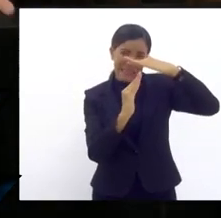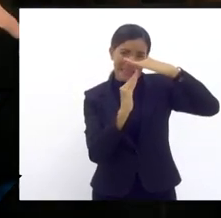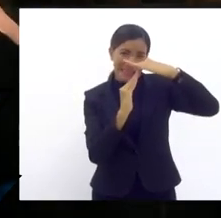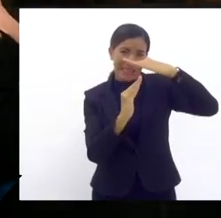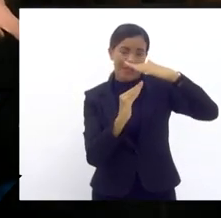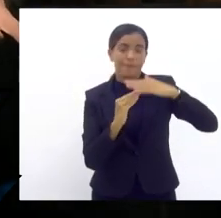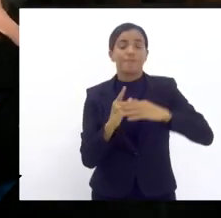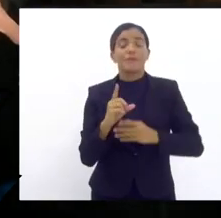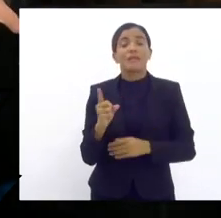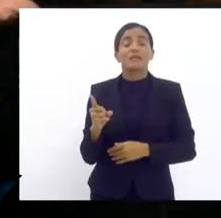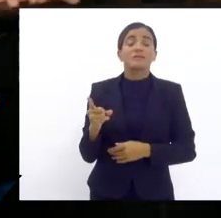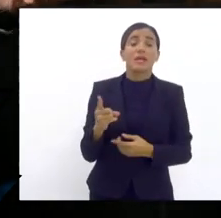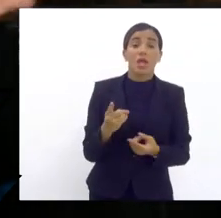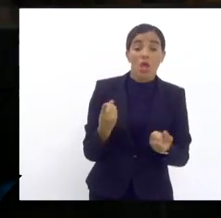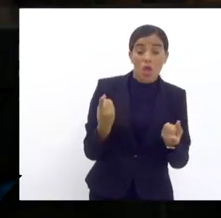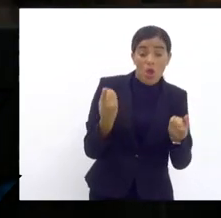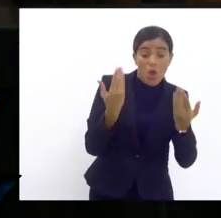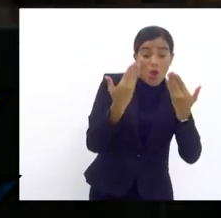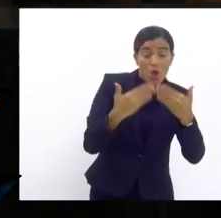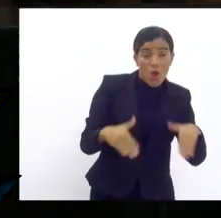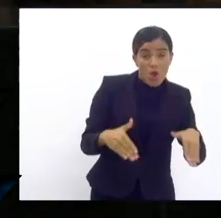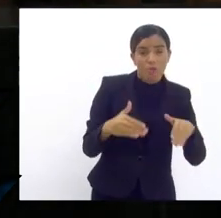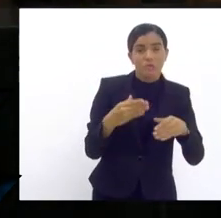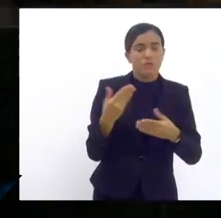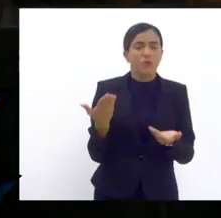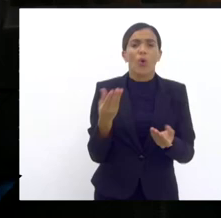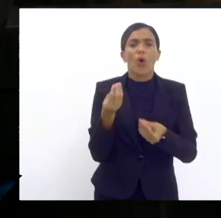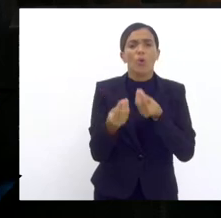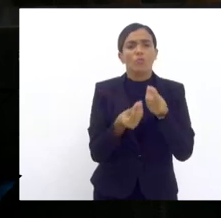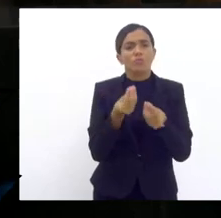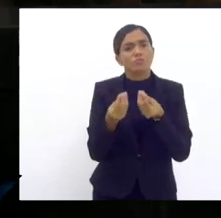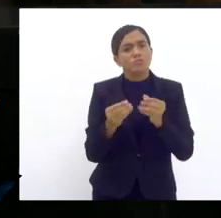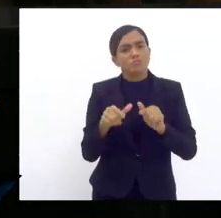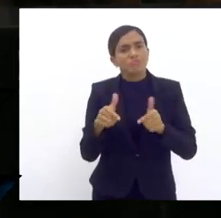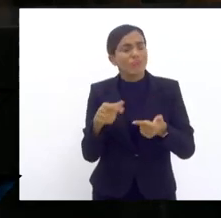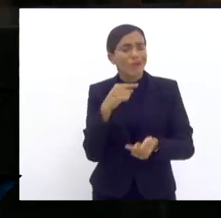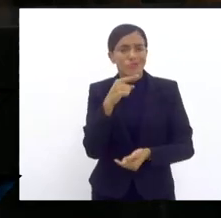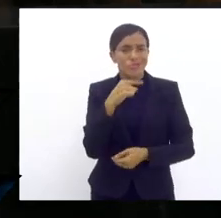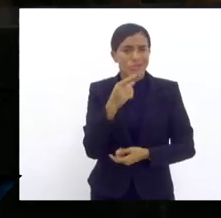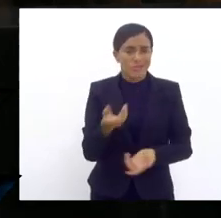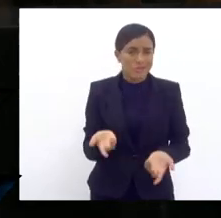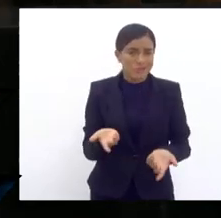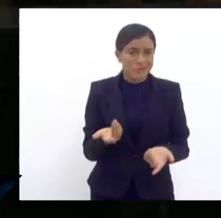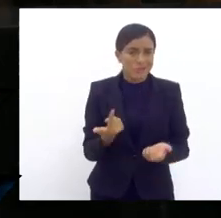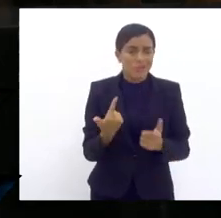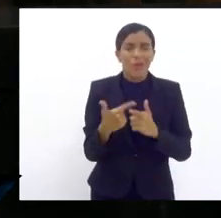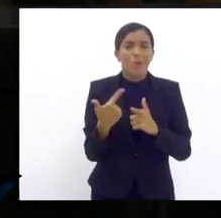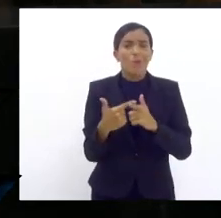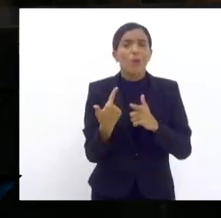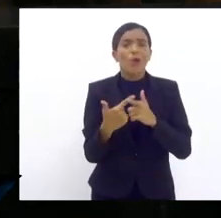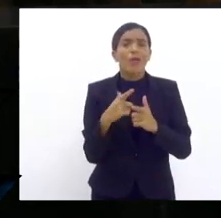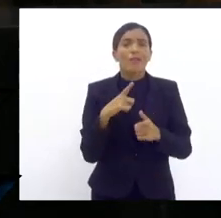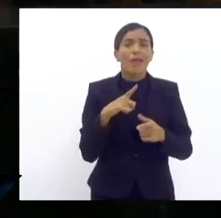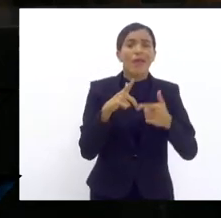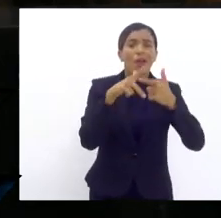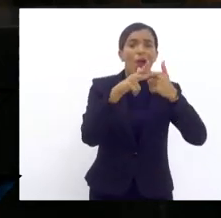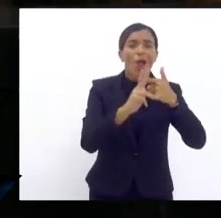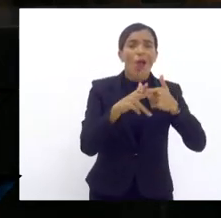se entra para compensar o regime de nada adianta porque o regime corrige